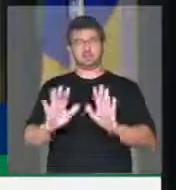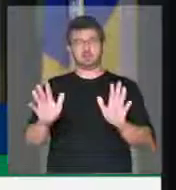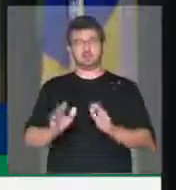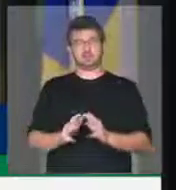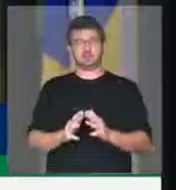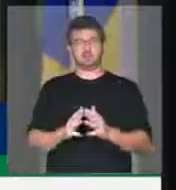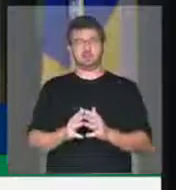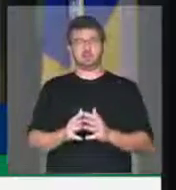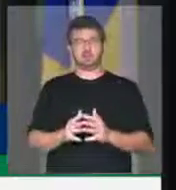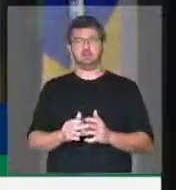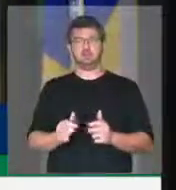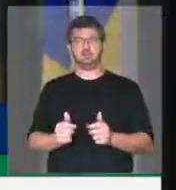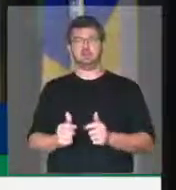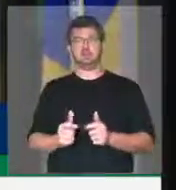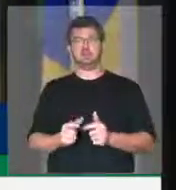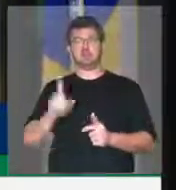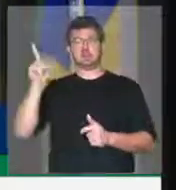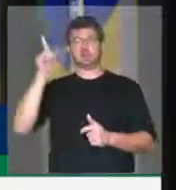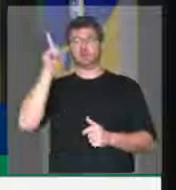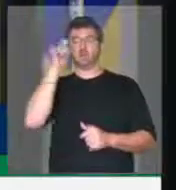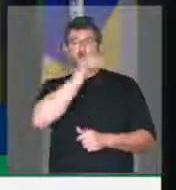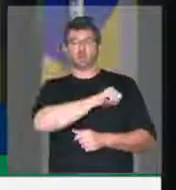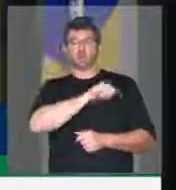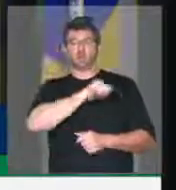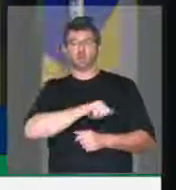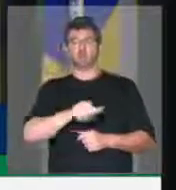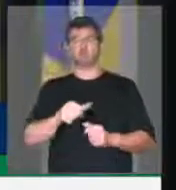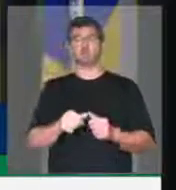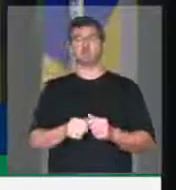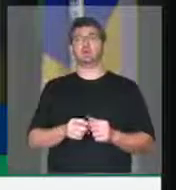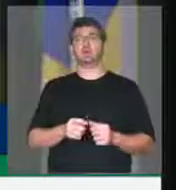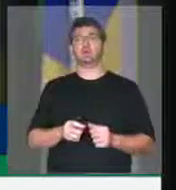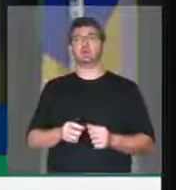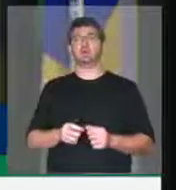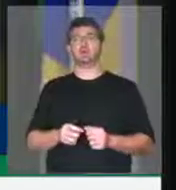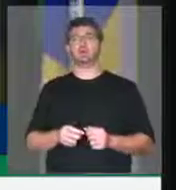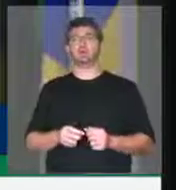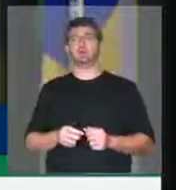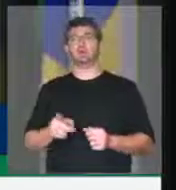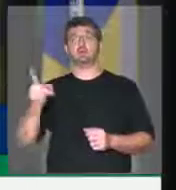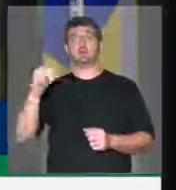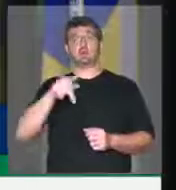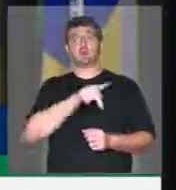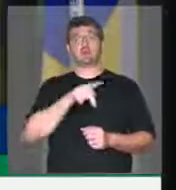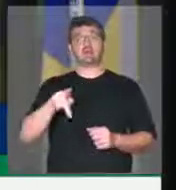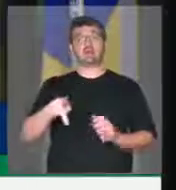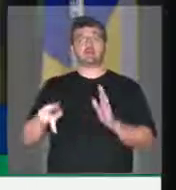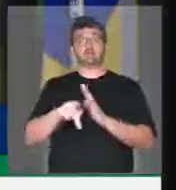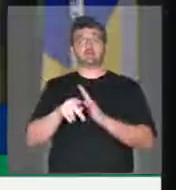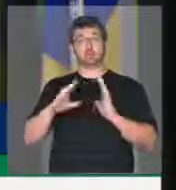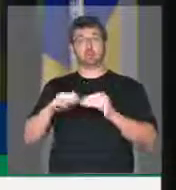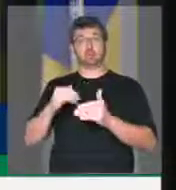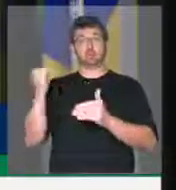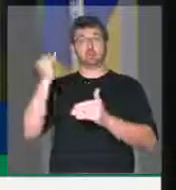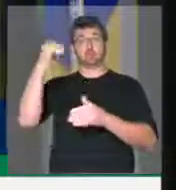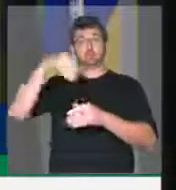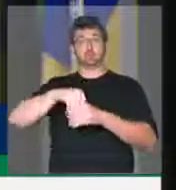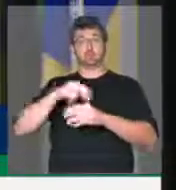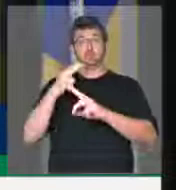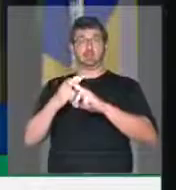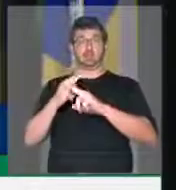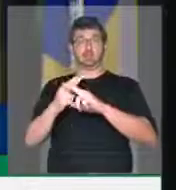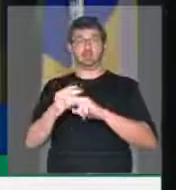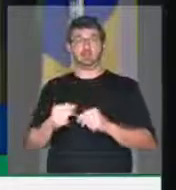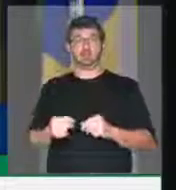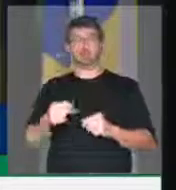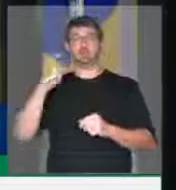da Praia Vermelha, no Rio de Janeiro, e era presidente de governo. A contribuição importante na Caixa,